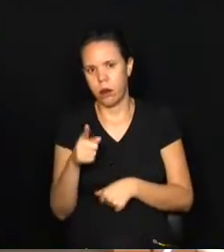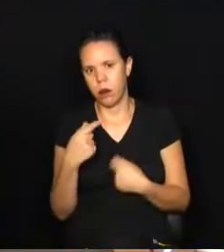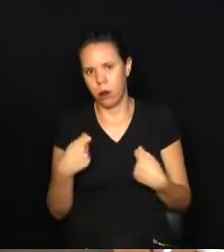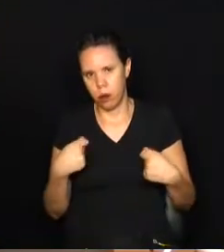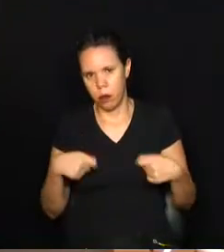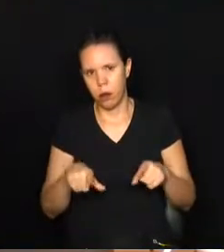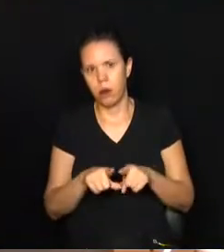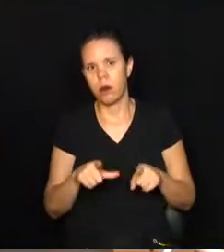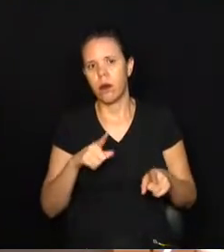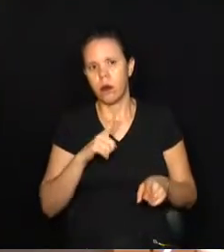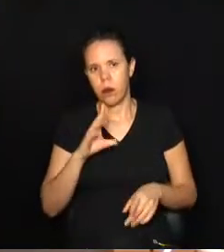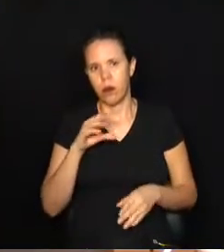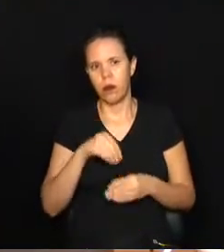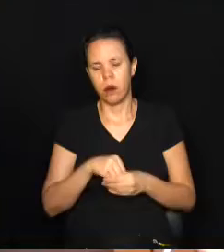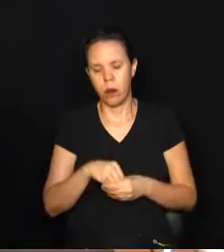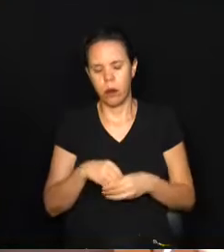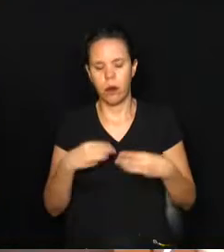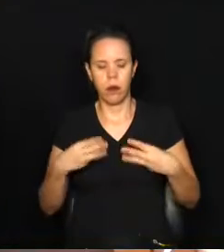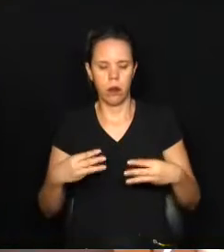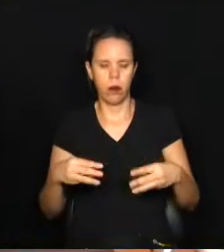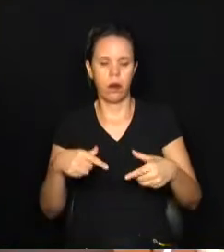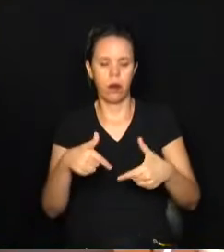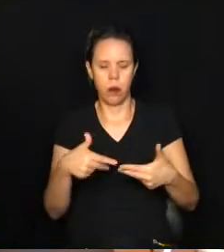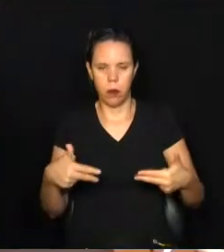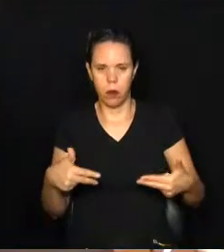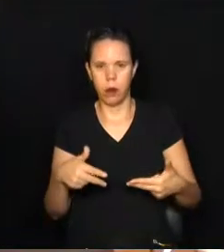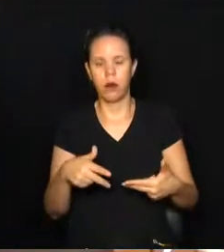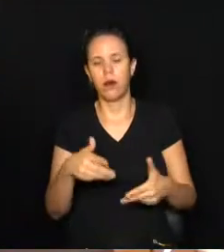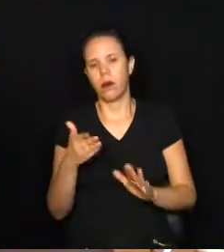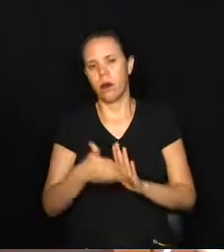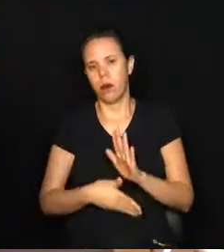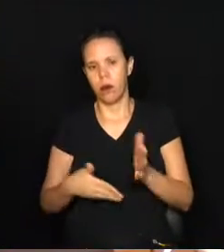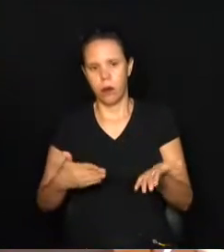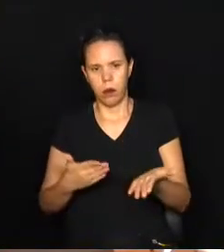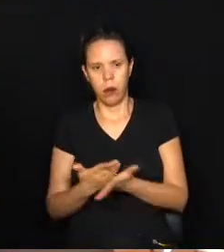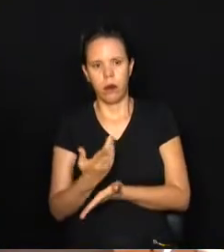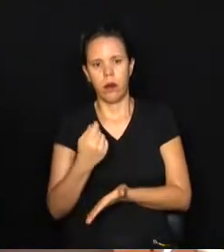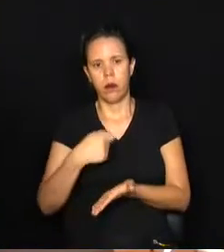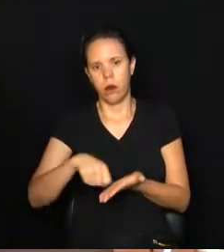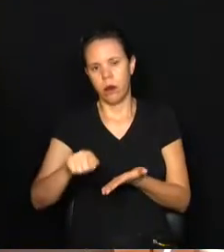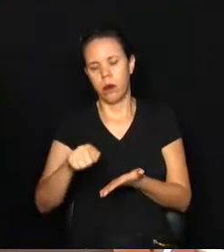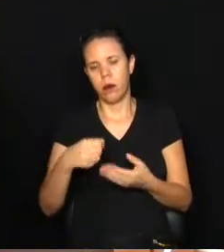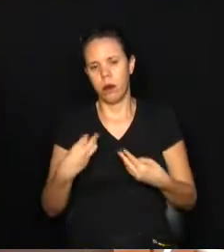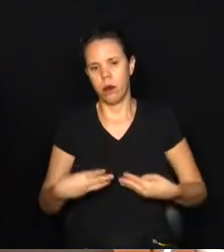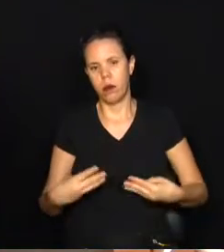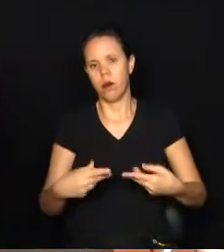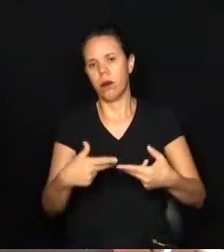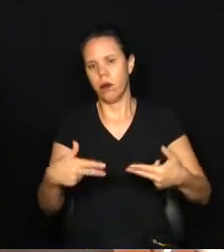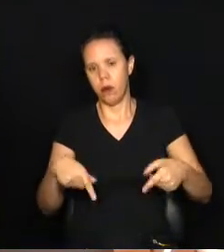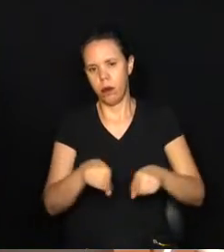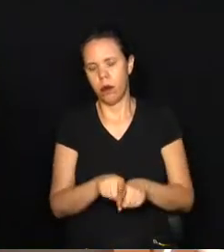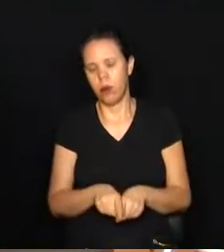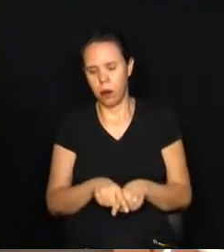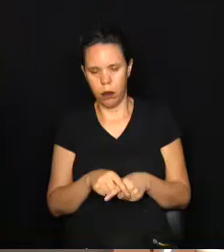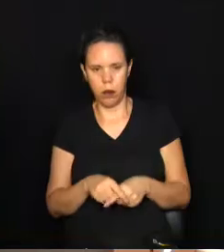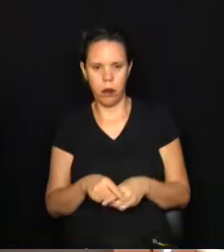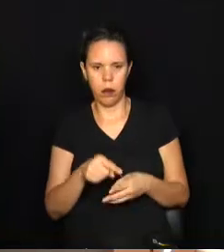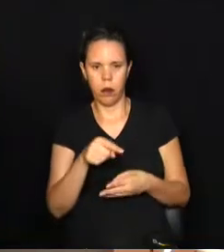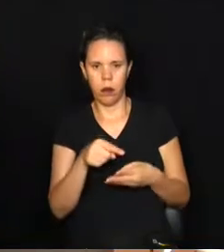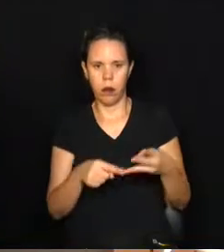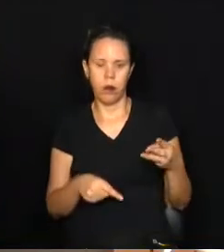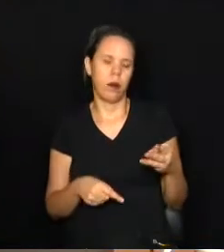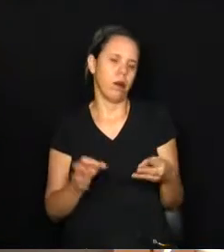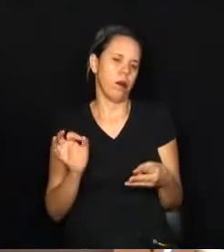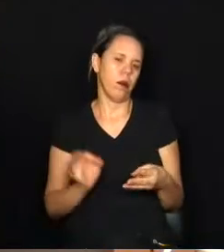ter prerrogativas do Ministério do Trabalho, você precisa ter autorizações dos ministérios. Então, 3%